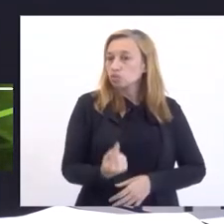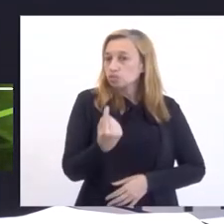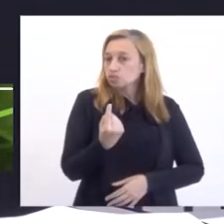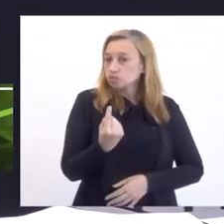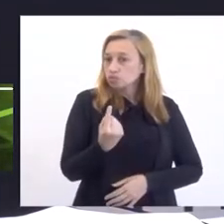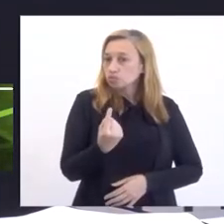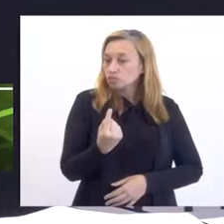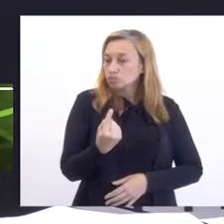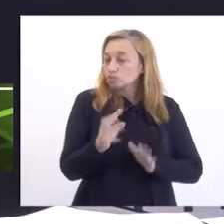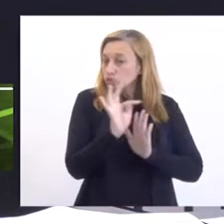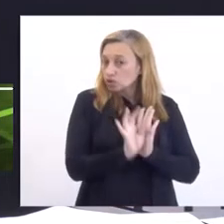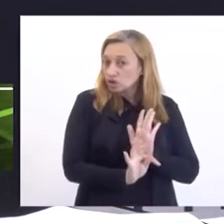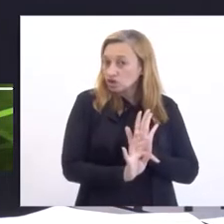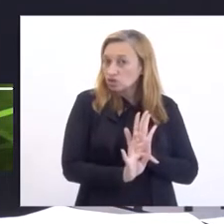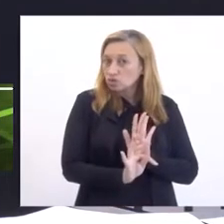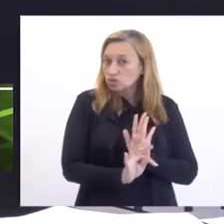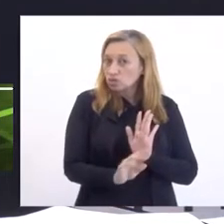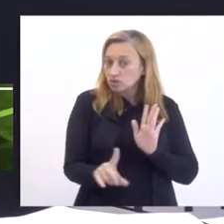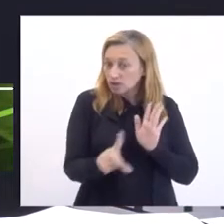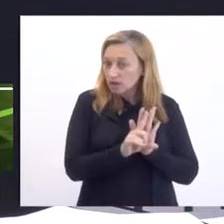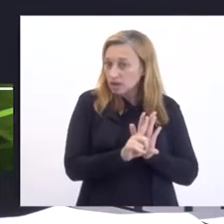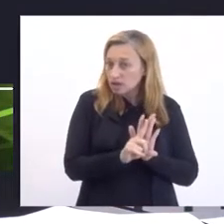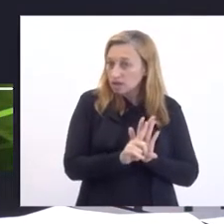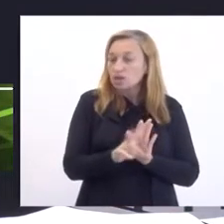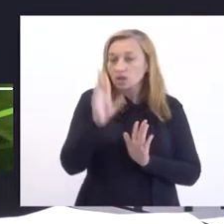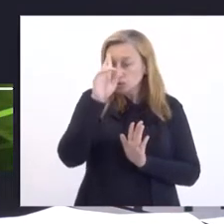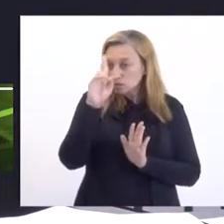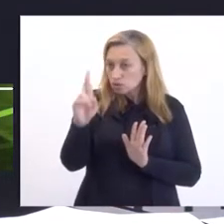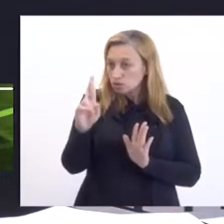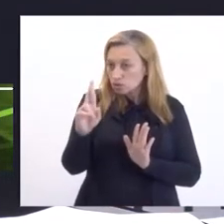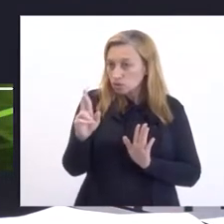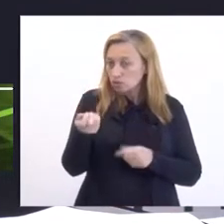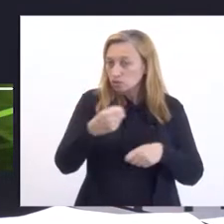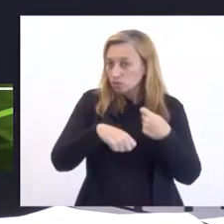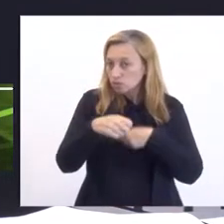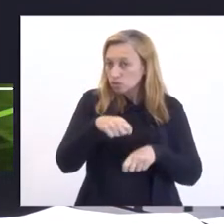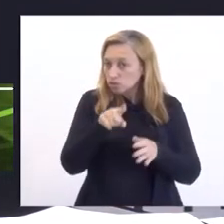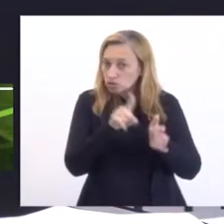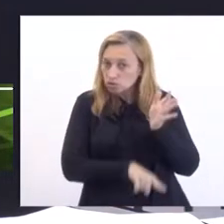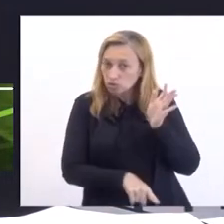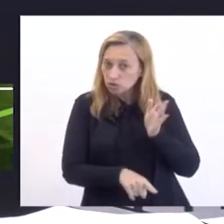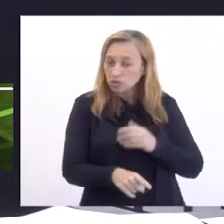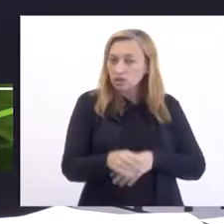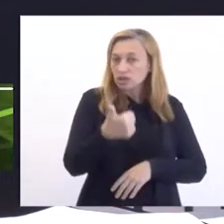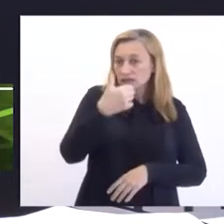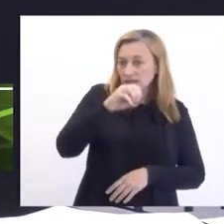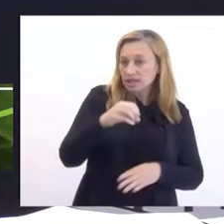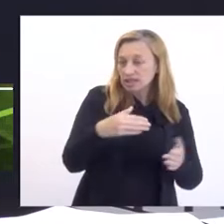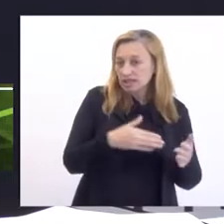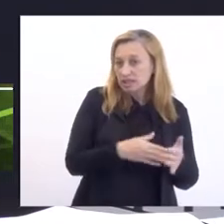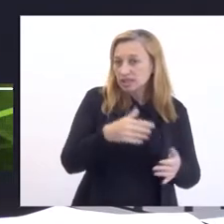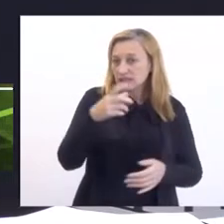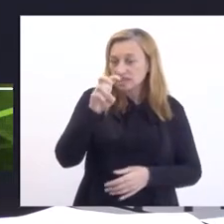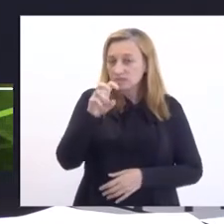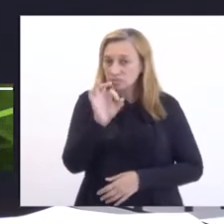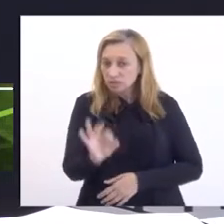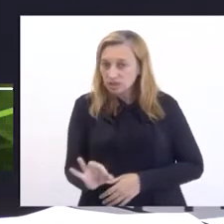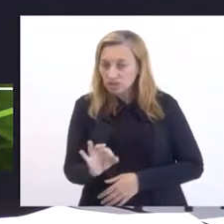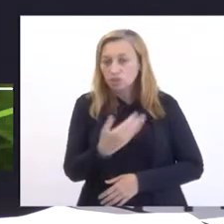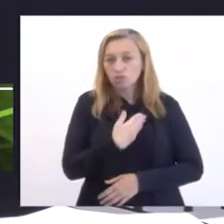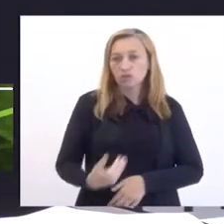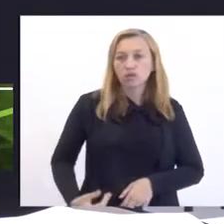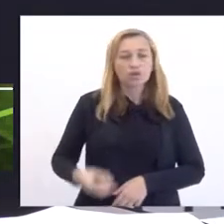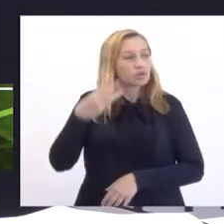do texto da lei, que Vossa Excelência, inclusive, negociou quando reduziu de 10% para 5% lá no governo Wilson Witzel,